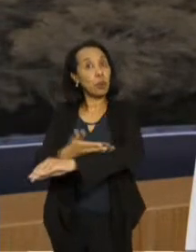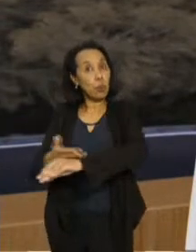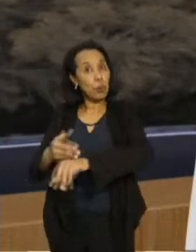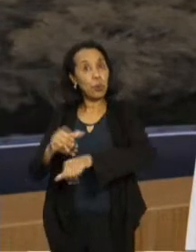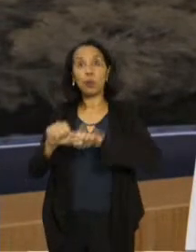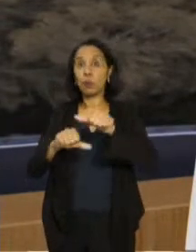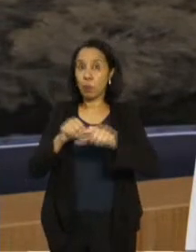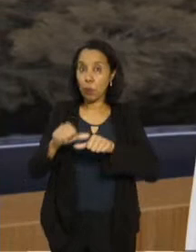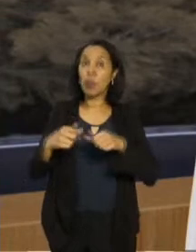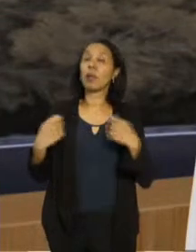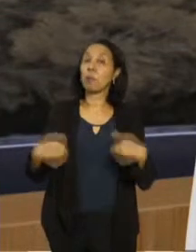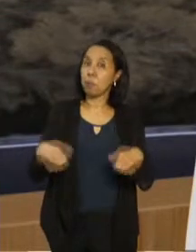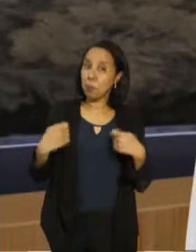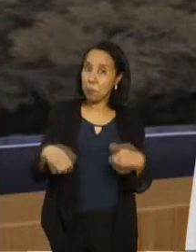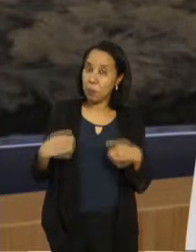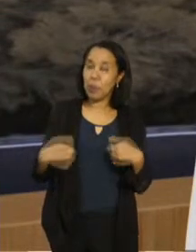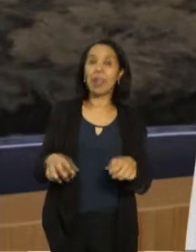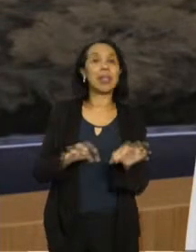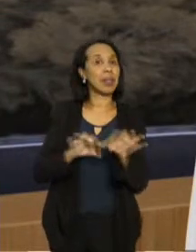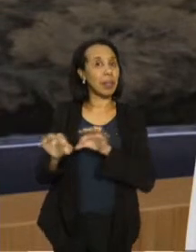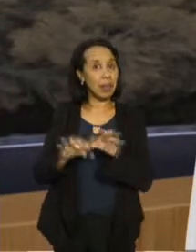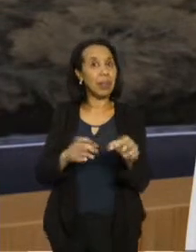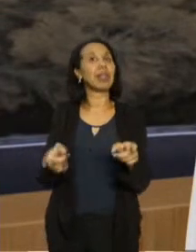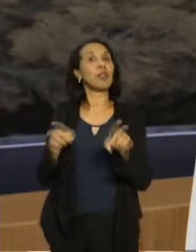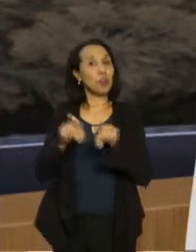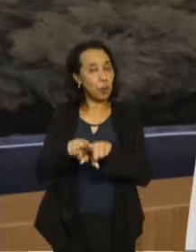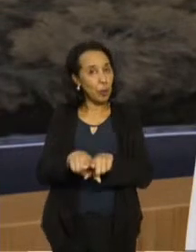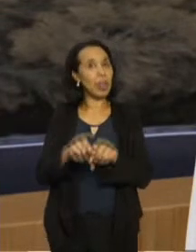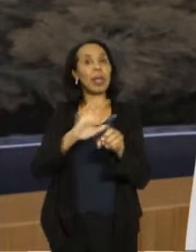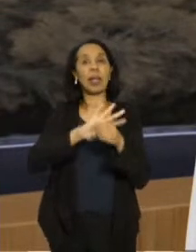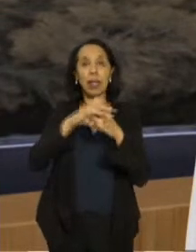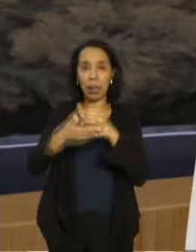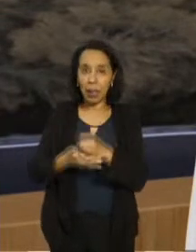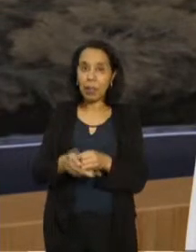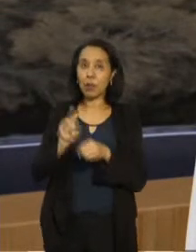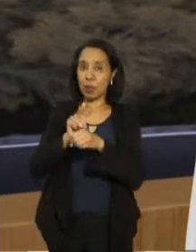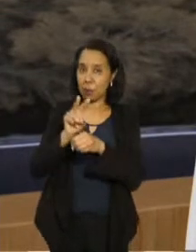fato, implementar essa jornada de sustentabilidade. Aí entramos e falamos de